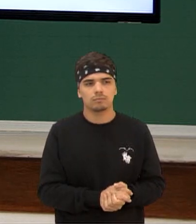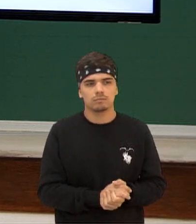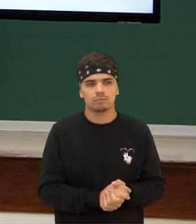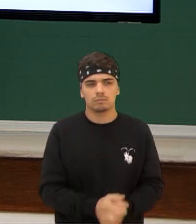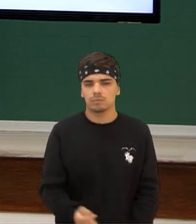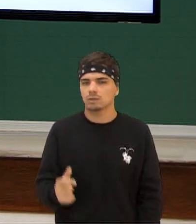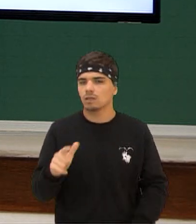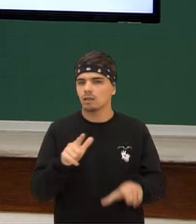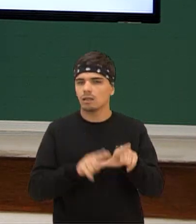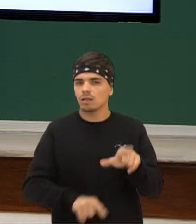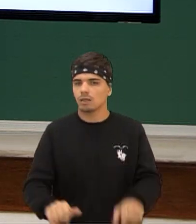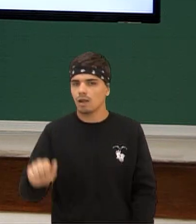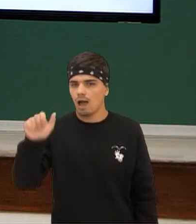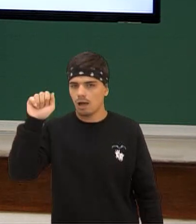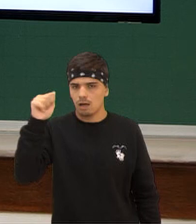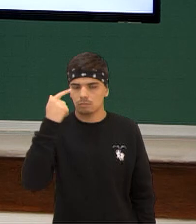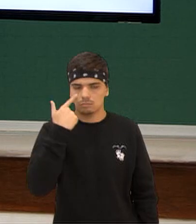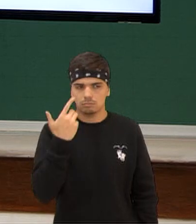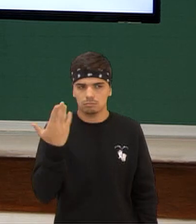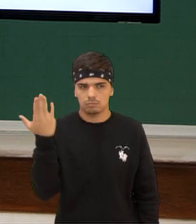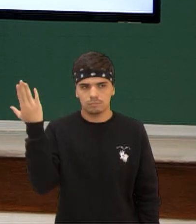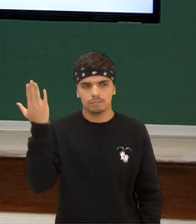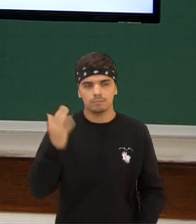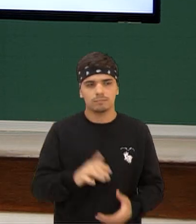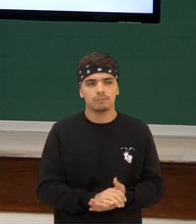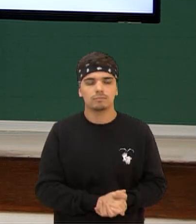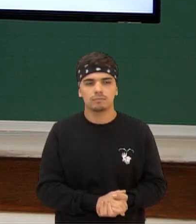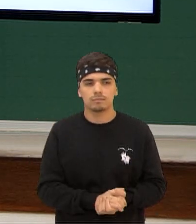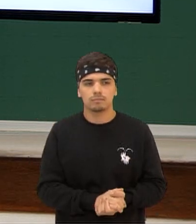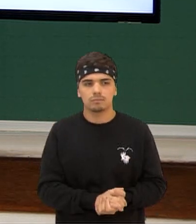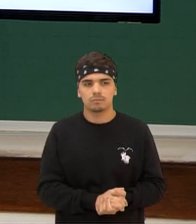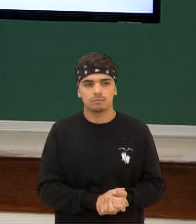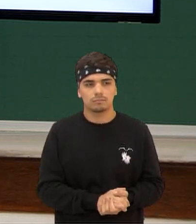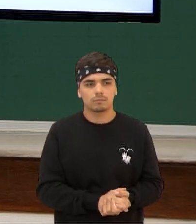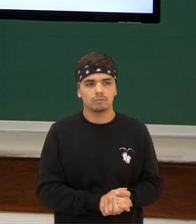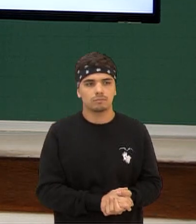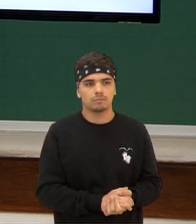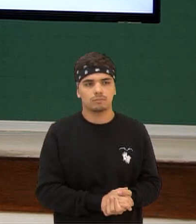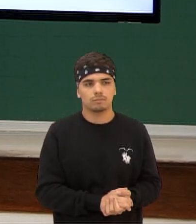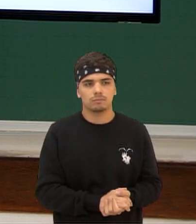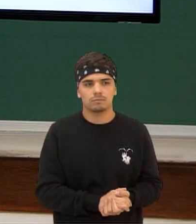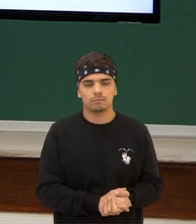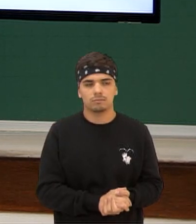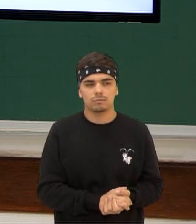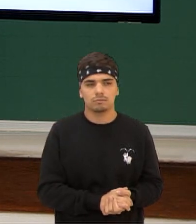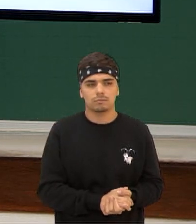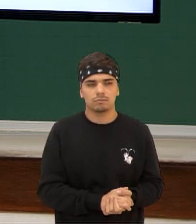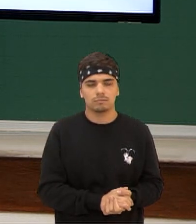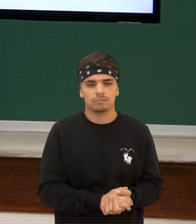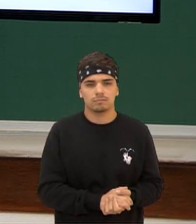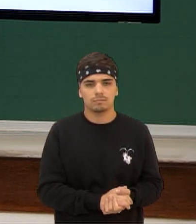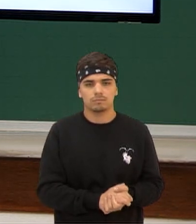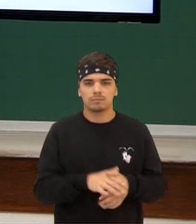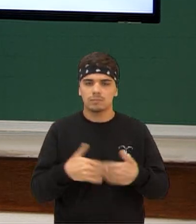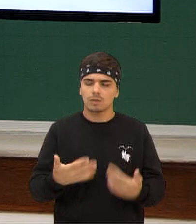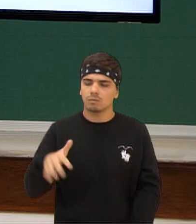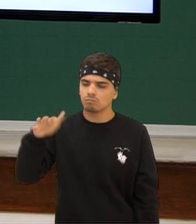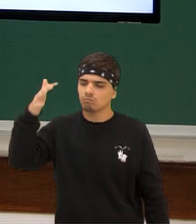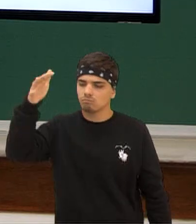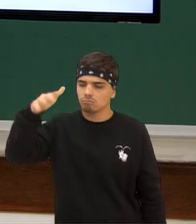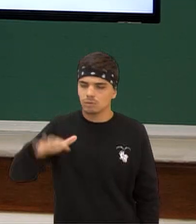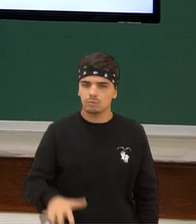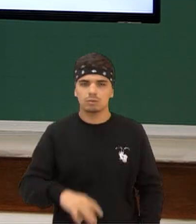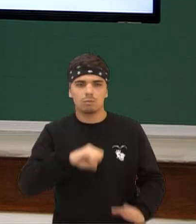letra a e depois motion a nossa própria Brand or service beleza né então vamos um